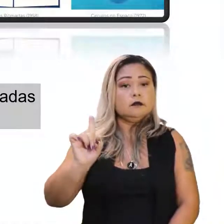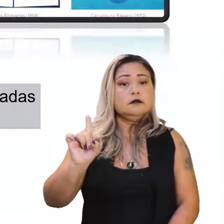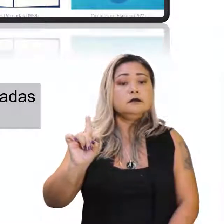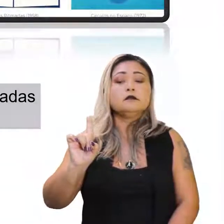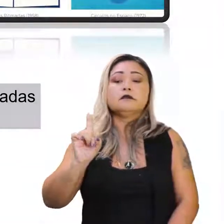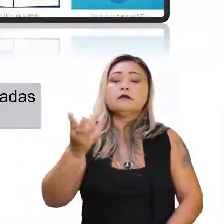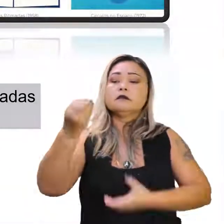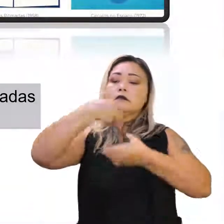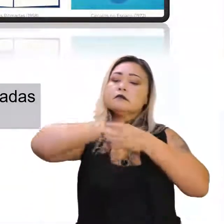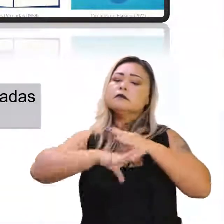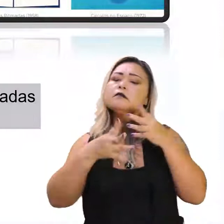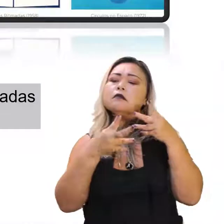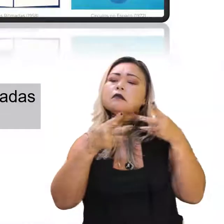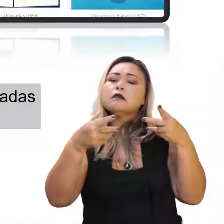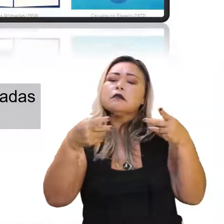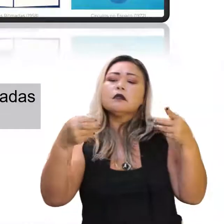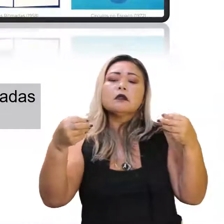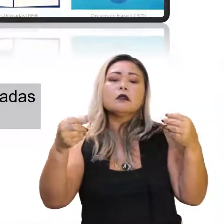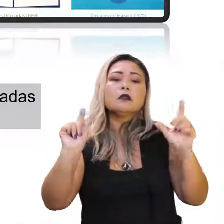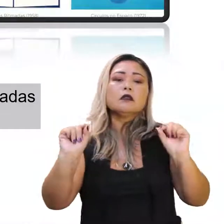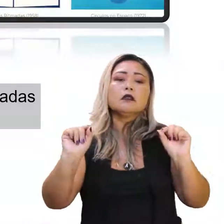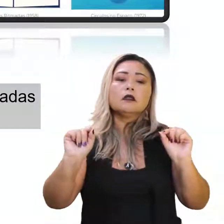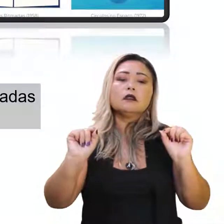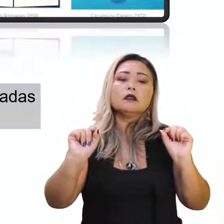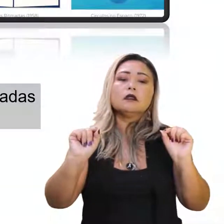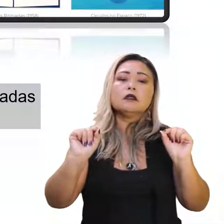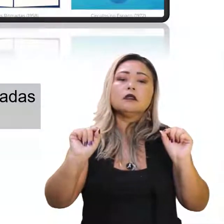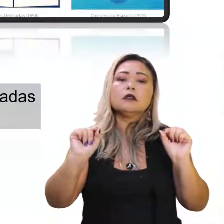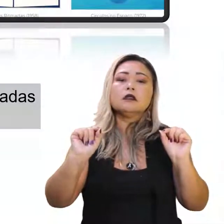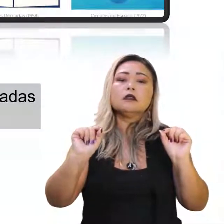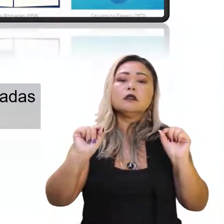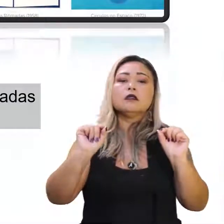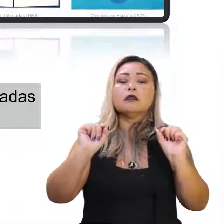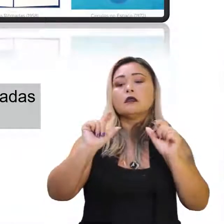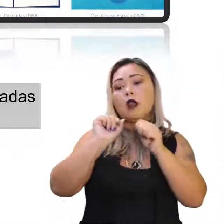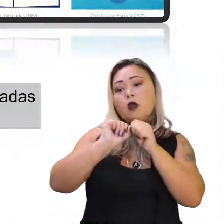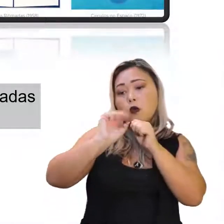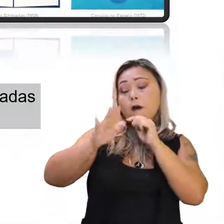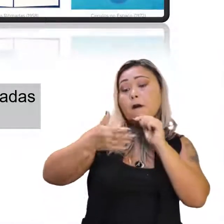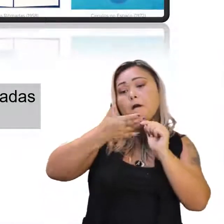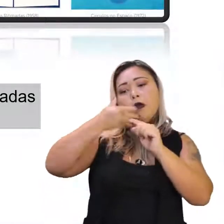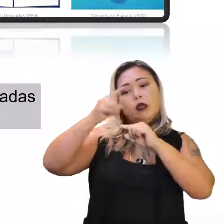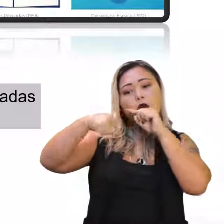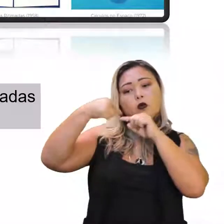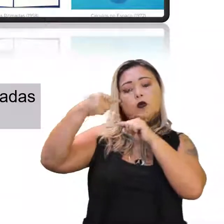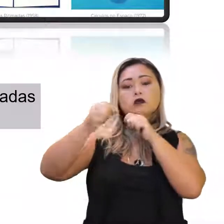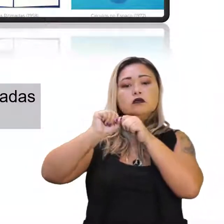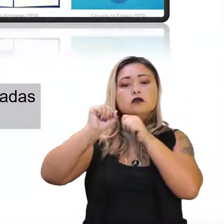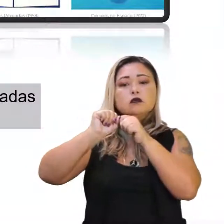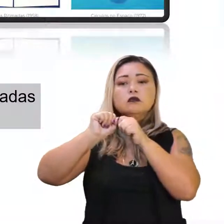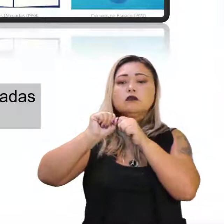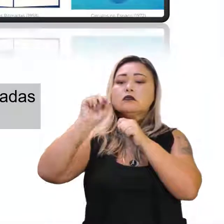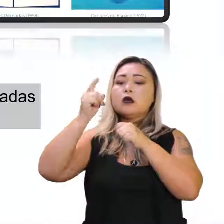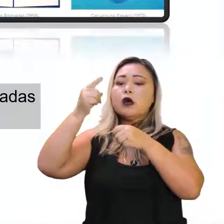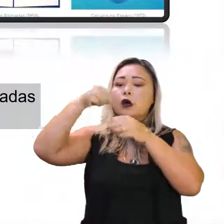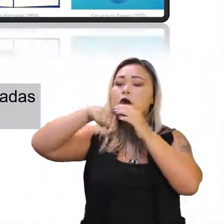expressionismo abstrato, vamos dizer assim, que seja a sofisticação do expressionismo, né? Se inspirou no surrealismo,